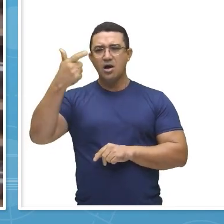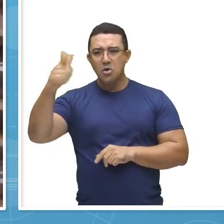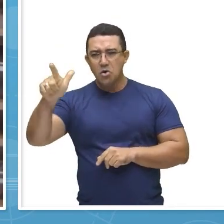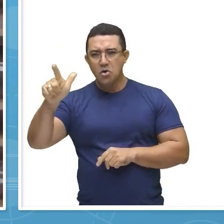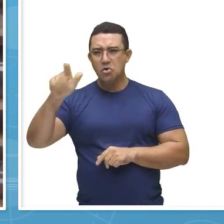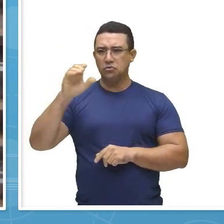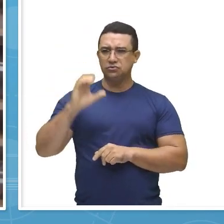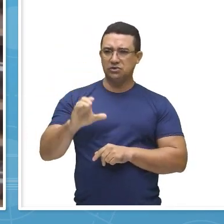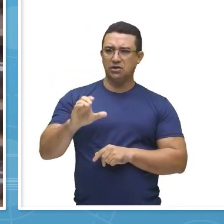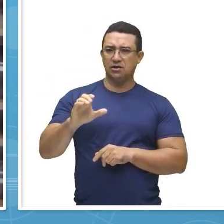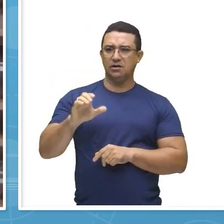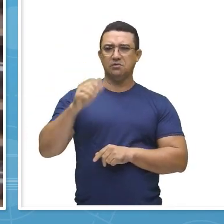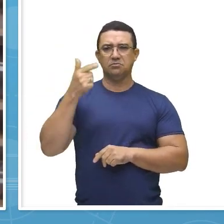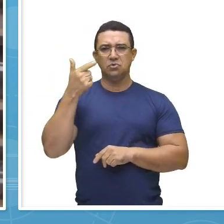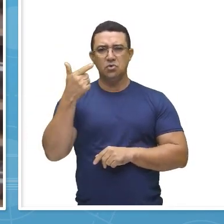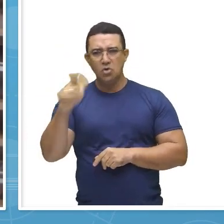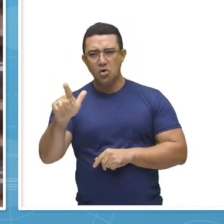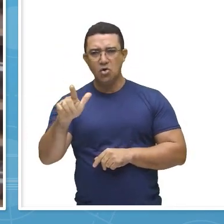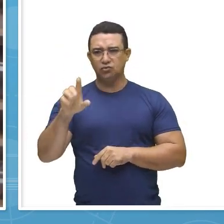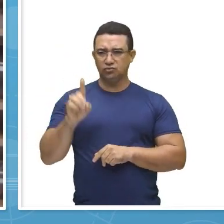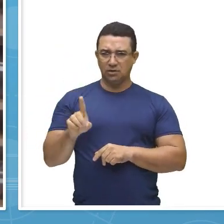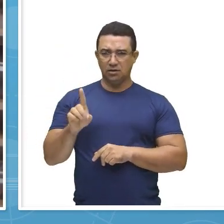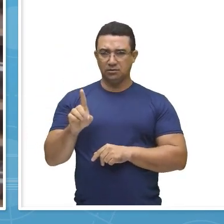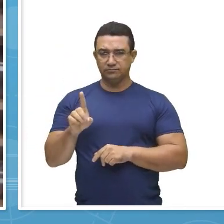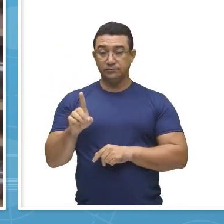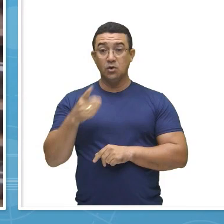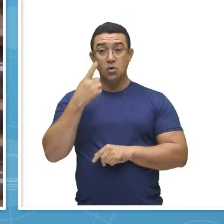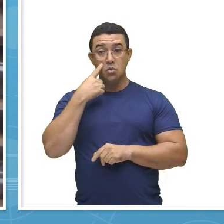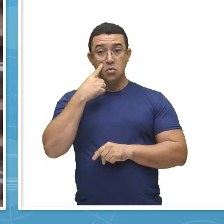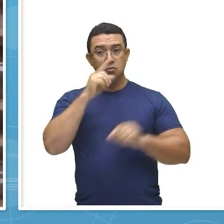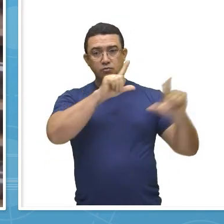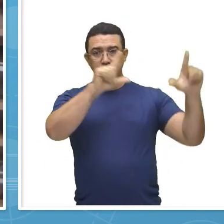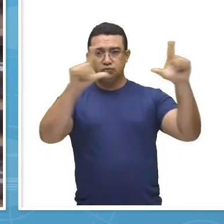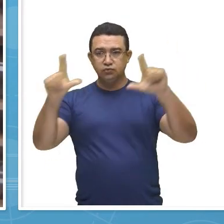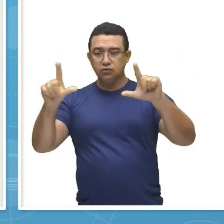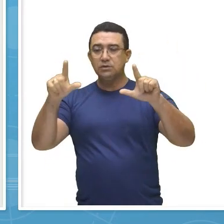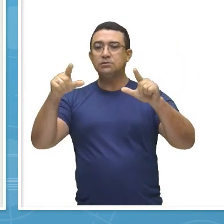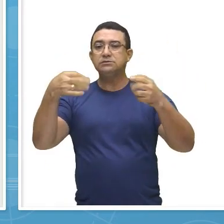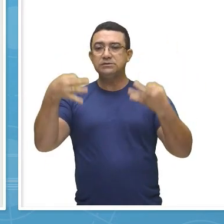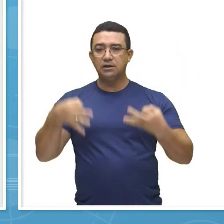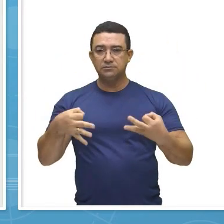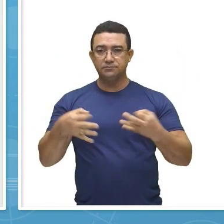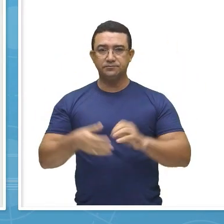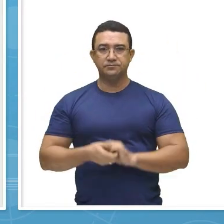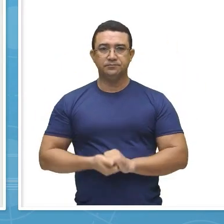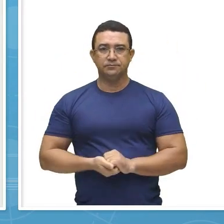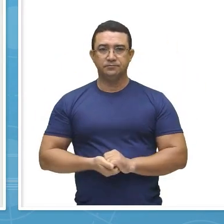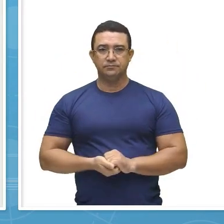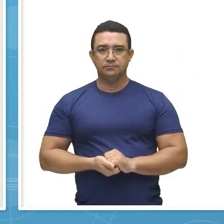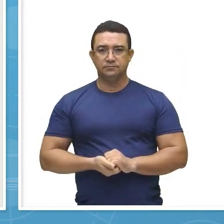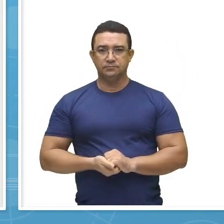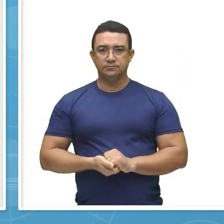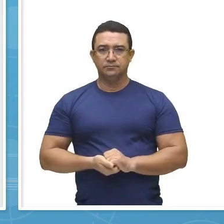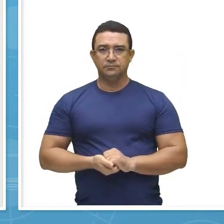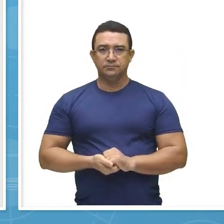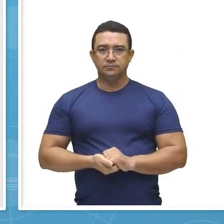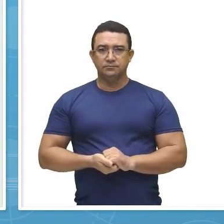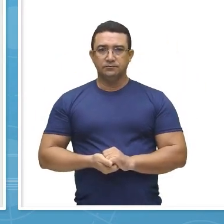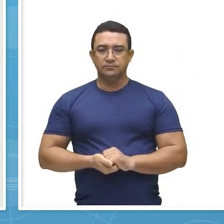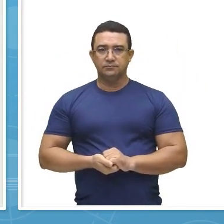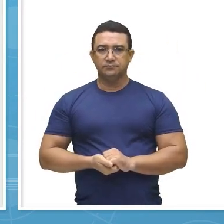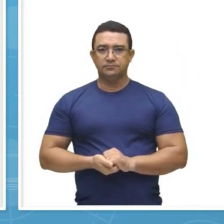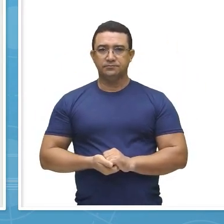letra C, outros marcaram a letra D. Então, vamos verificar agora, olha só. Na letra A,